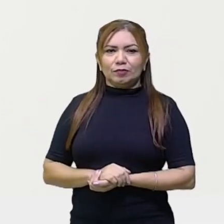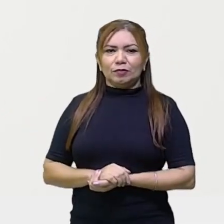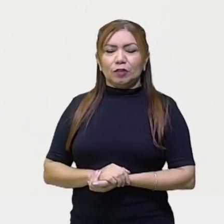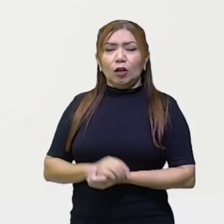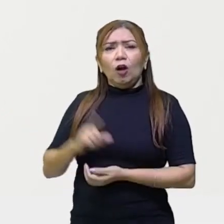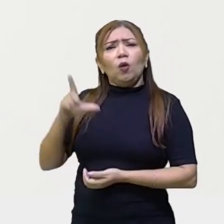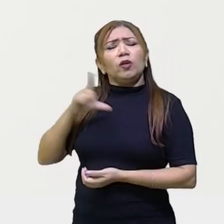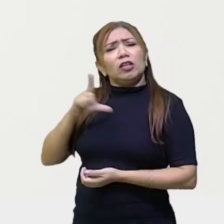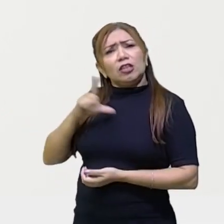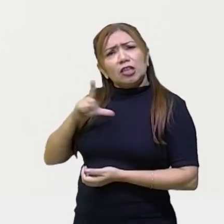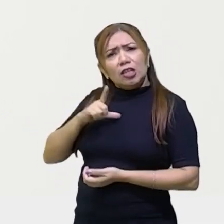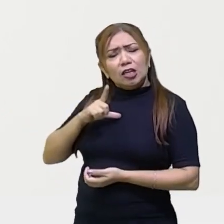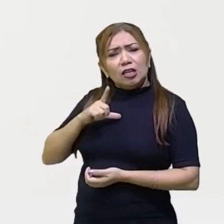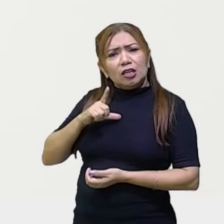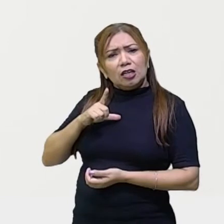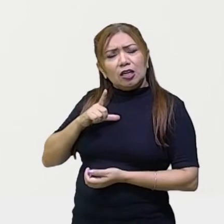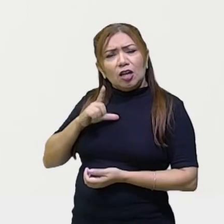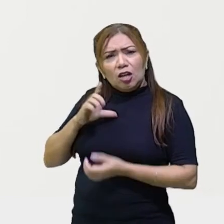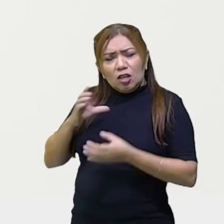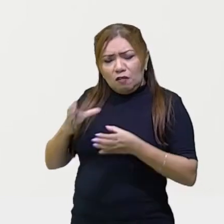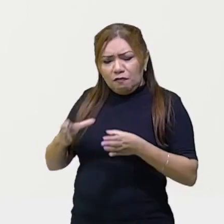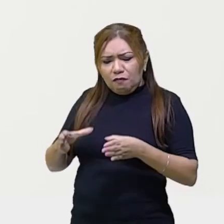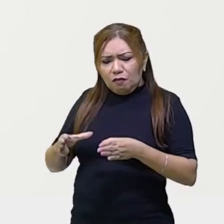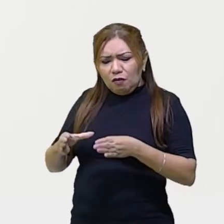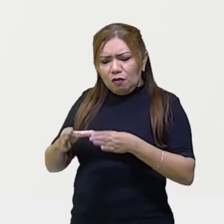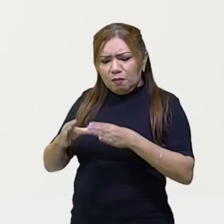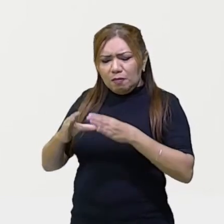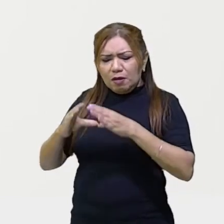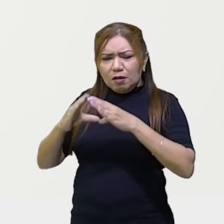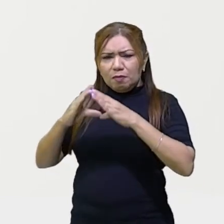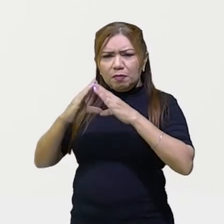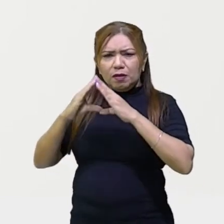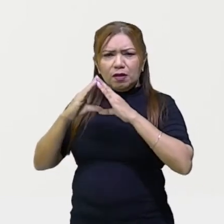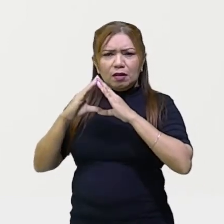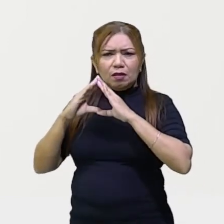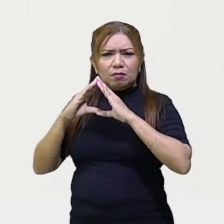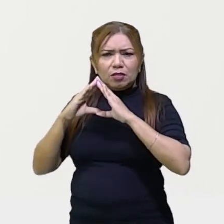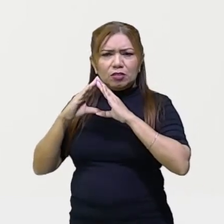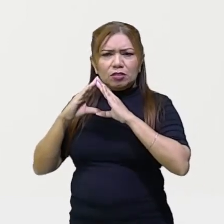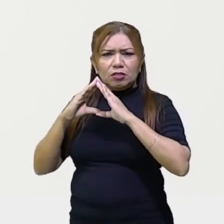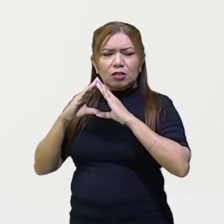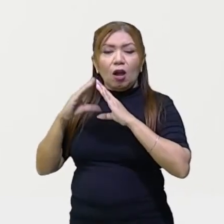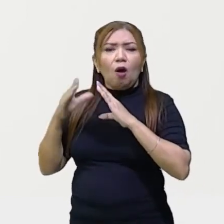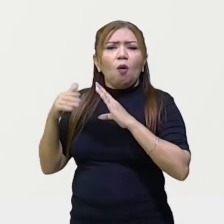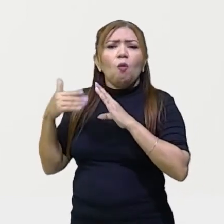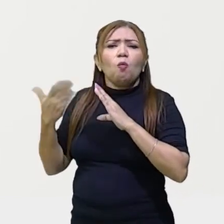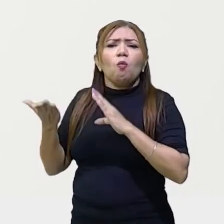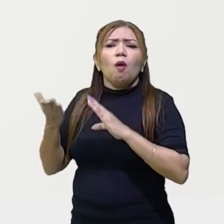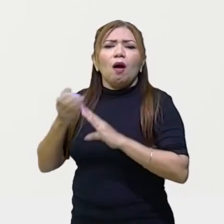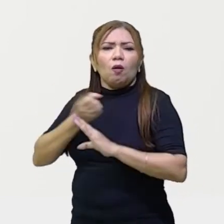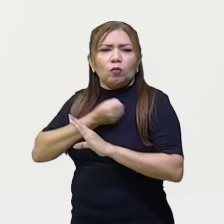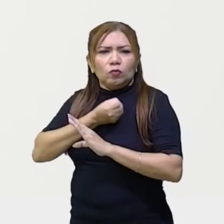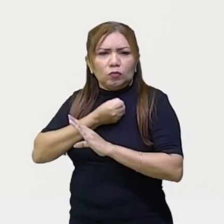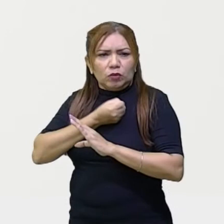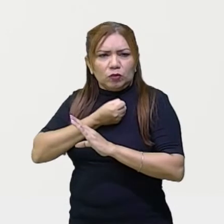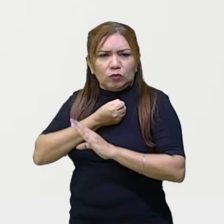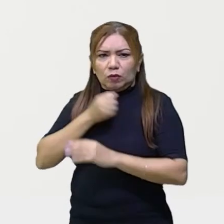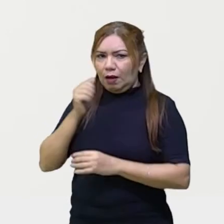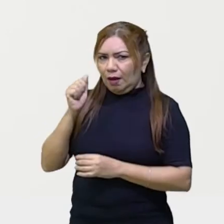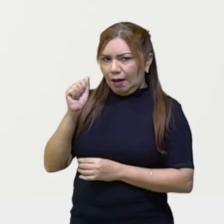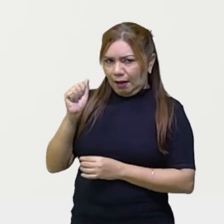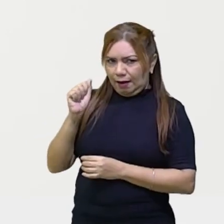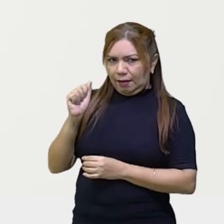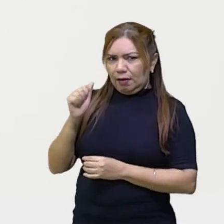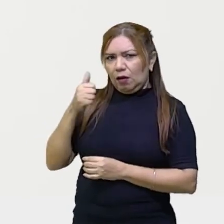e os que têm a forma de pirâmides são letra u e o 3B um